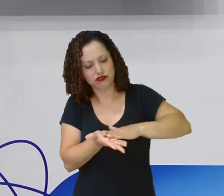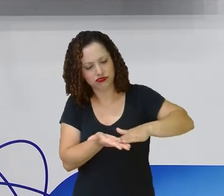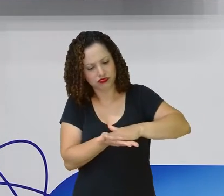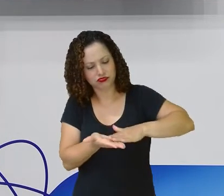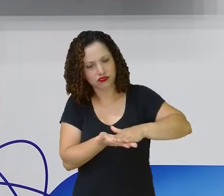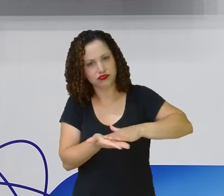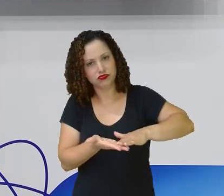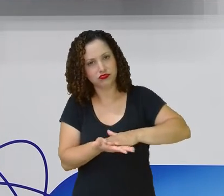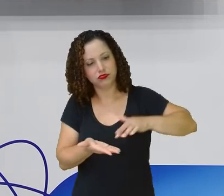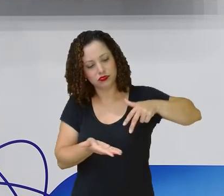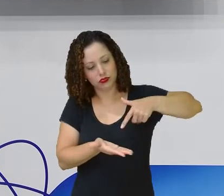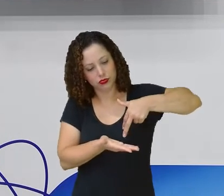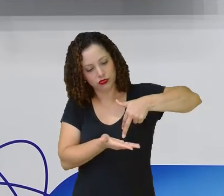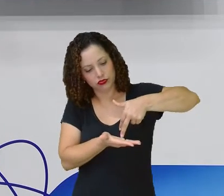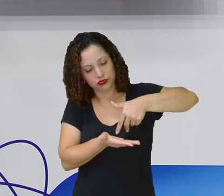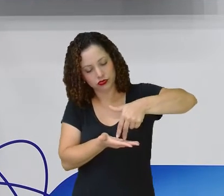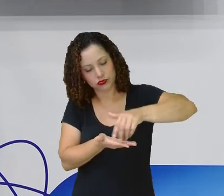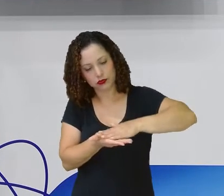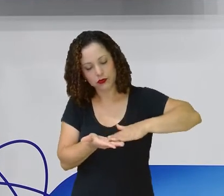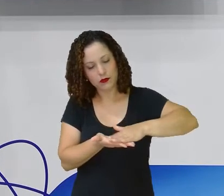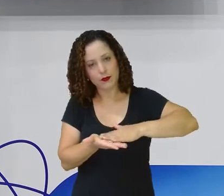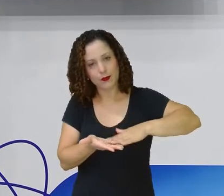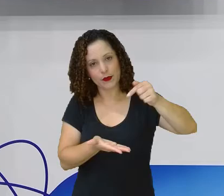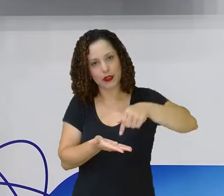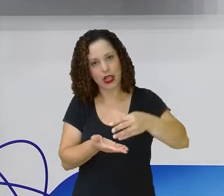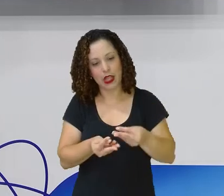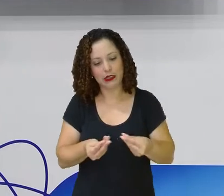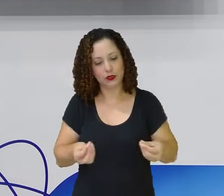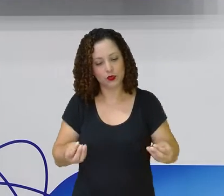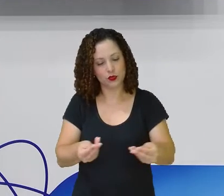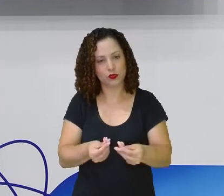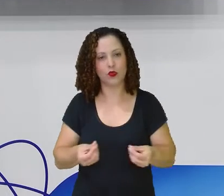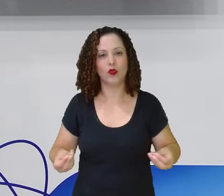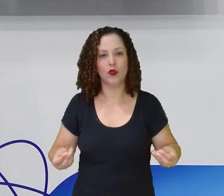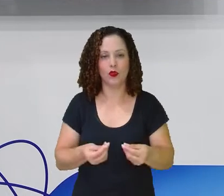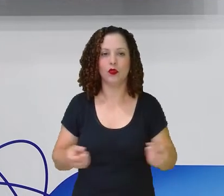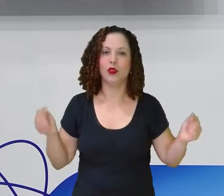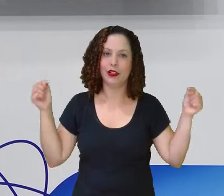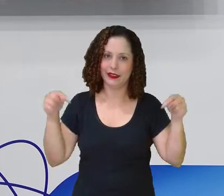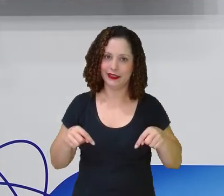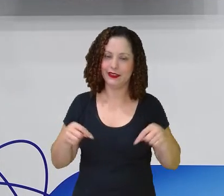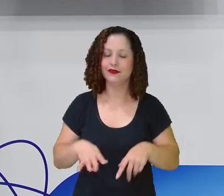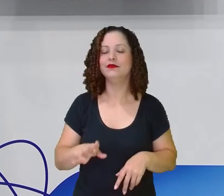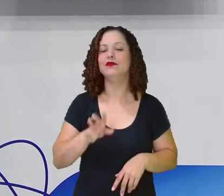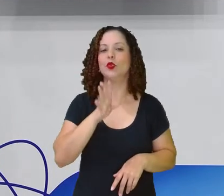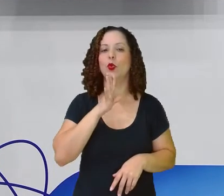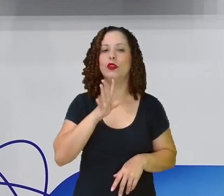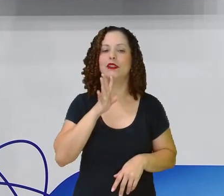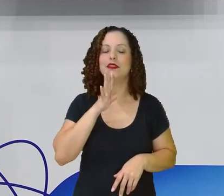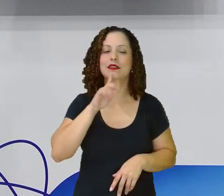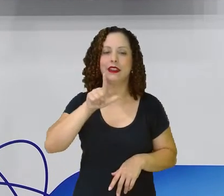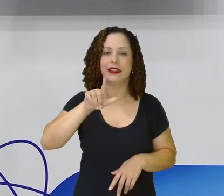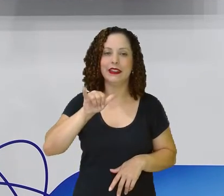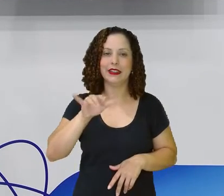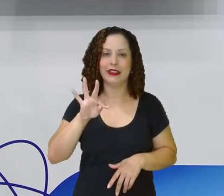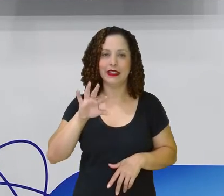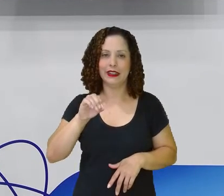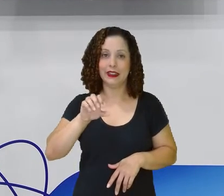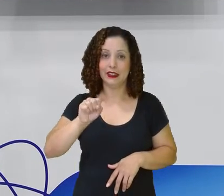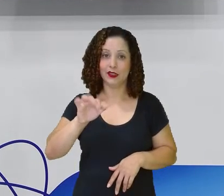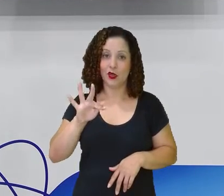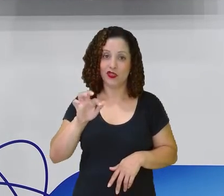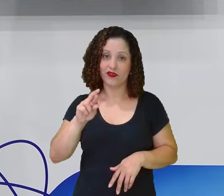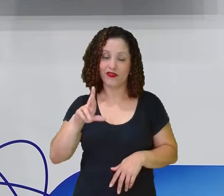o solo, essas camadas aí da crosta terrestre, é o que a gente sabe, conhece como litosfera. É onde a